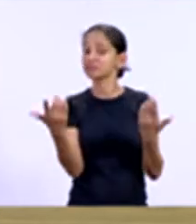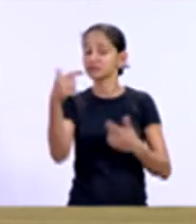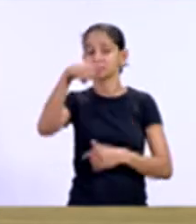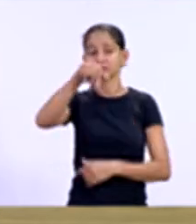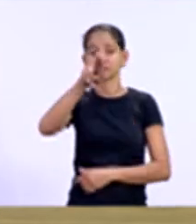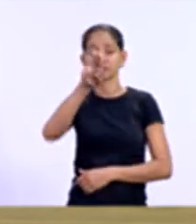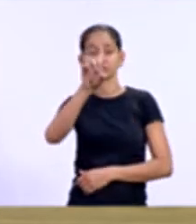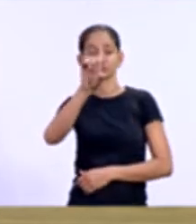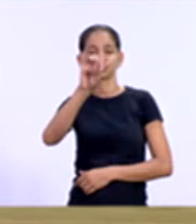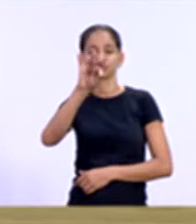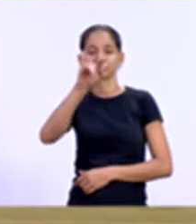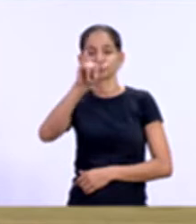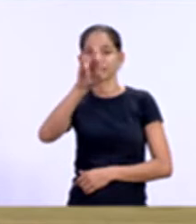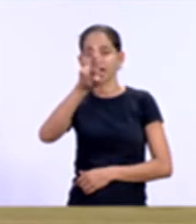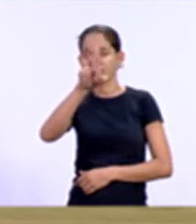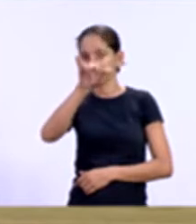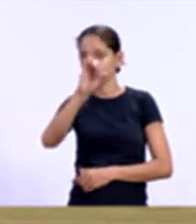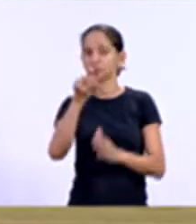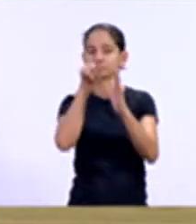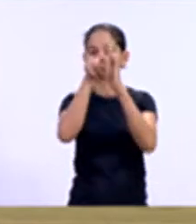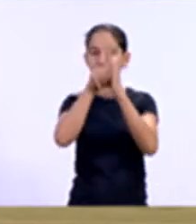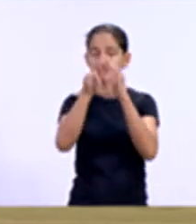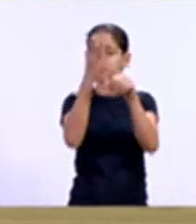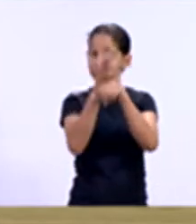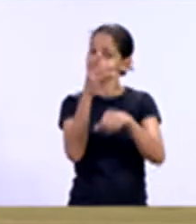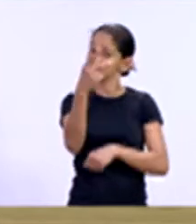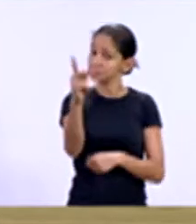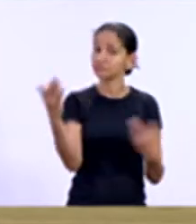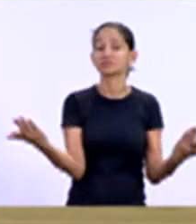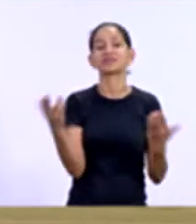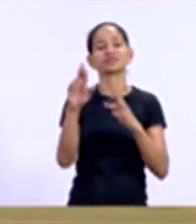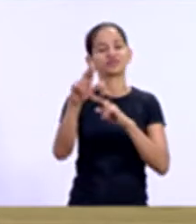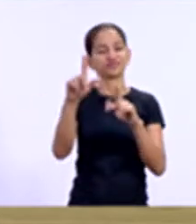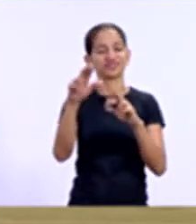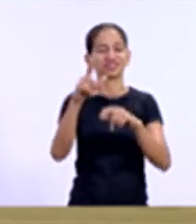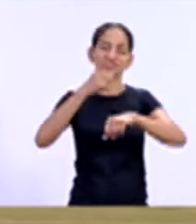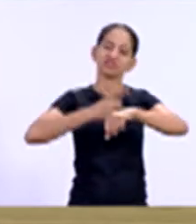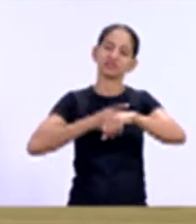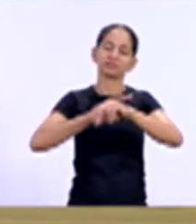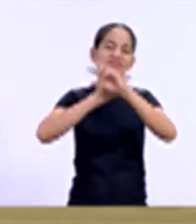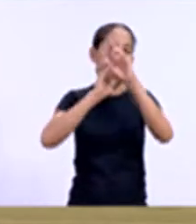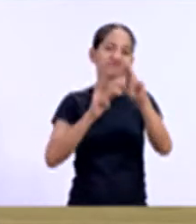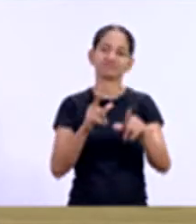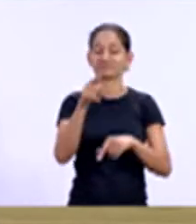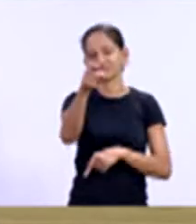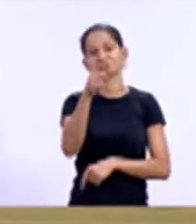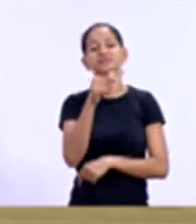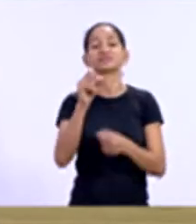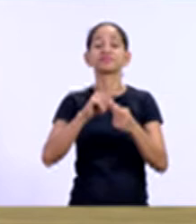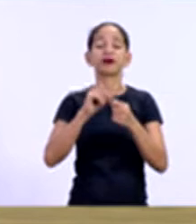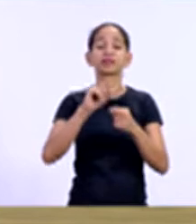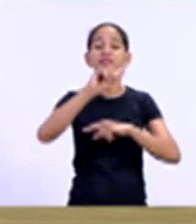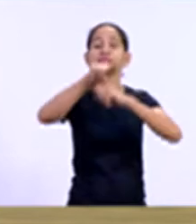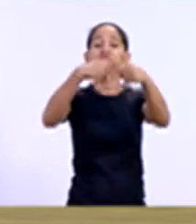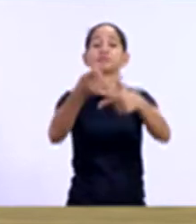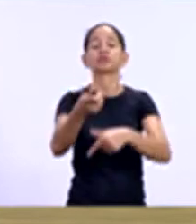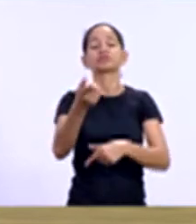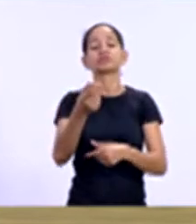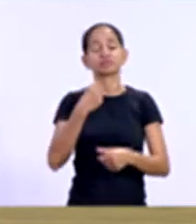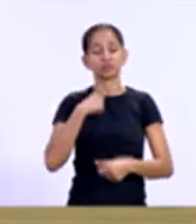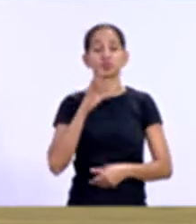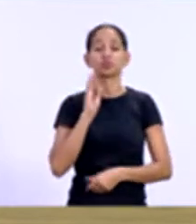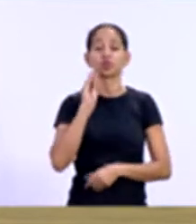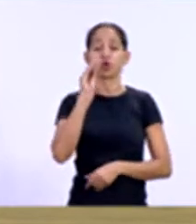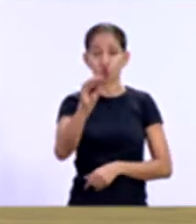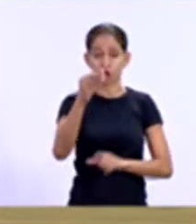chama? Tarefa. Então, elas é uma ferramenta assíncrona, né? Então, uma síncrona é aquela que permite a simultaneidade